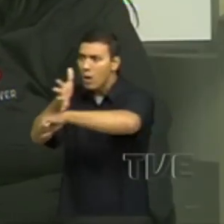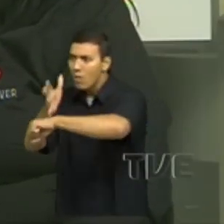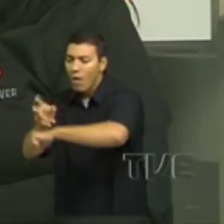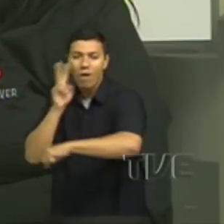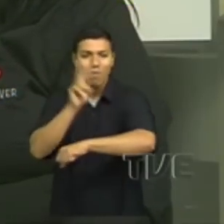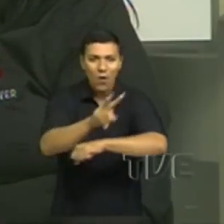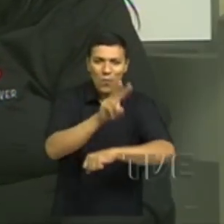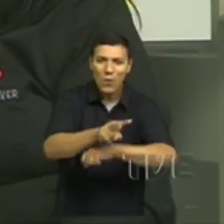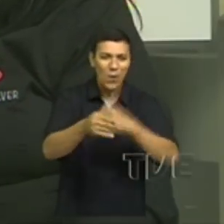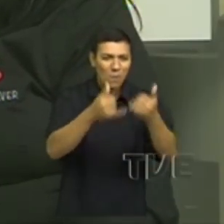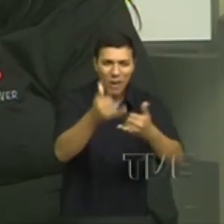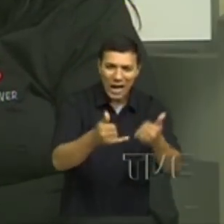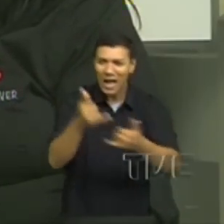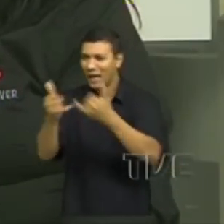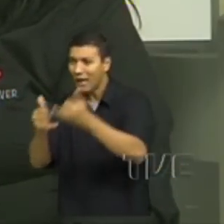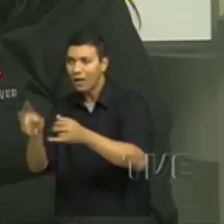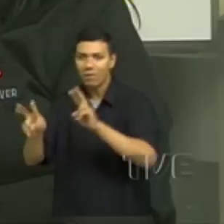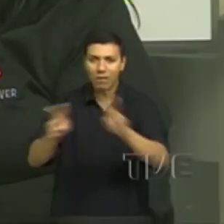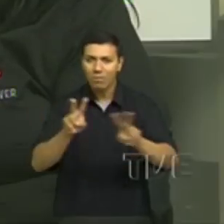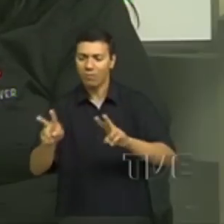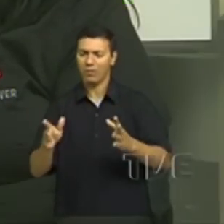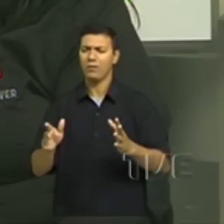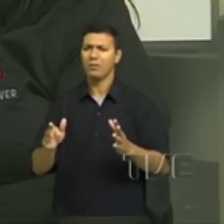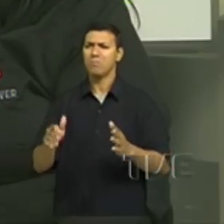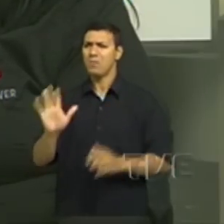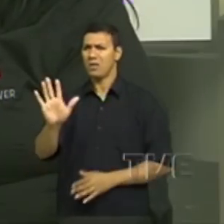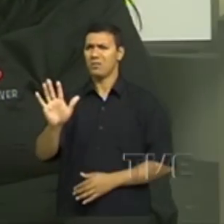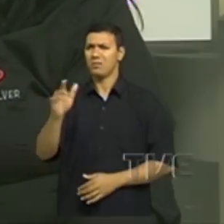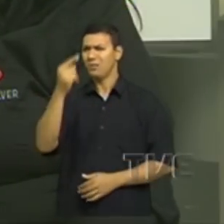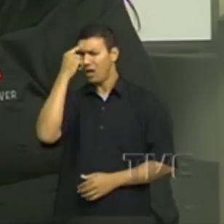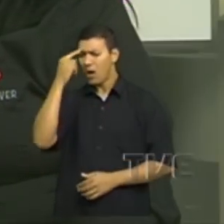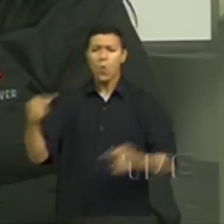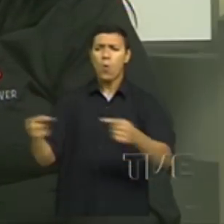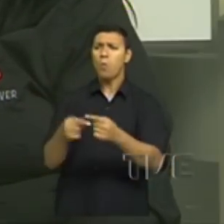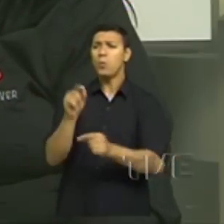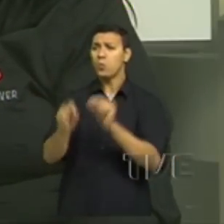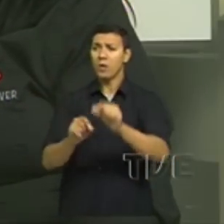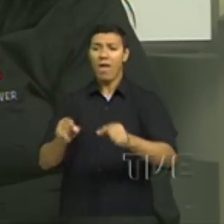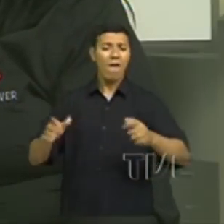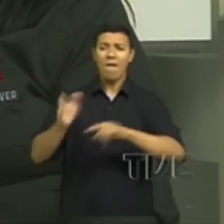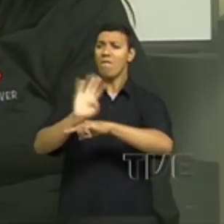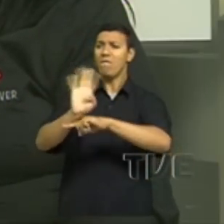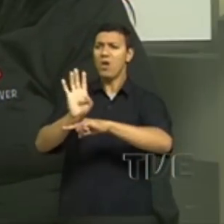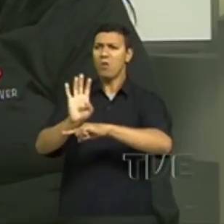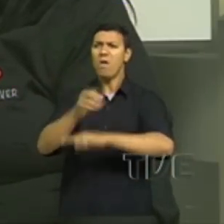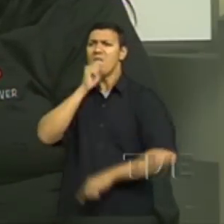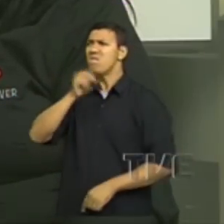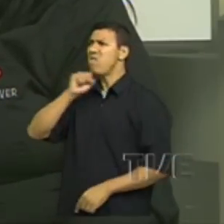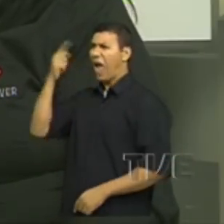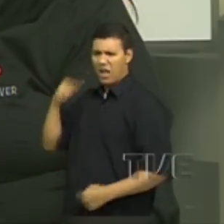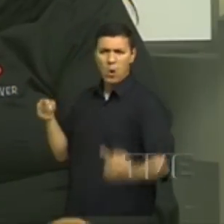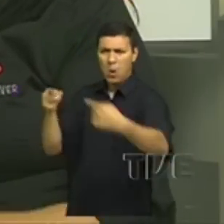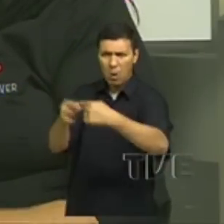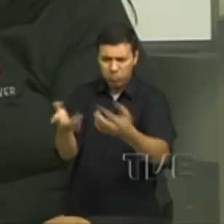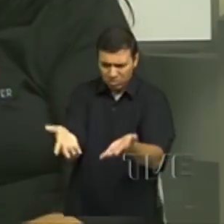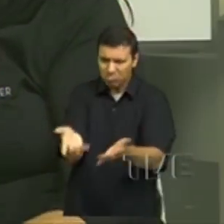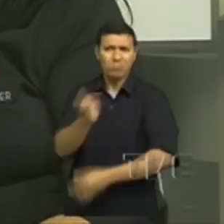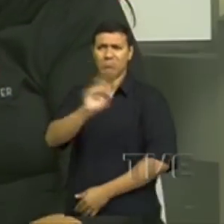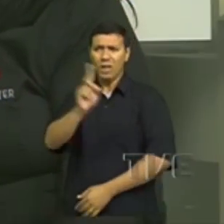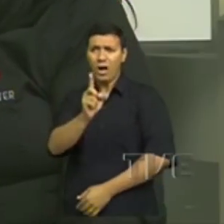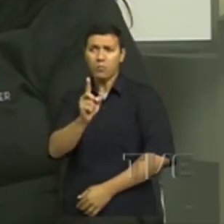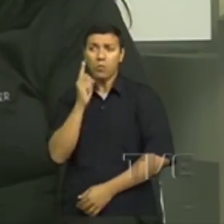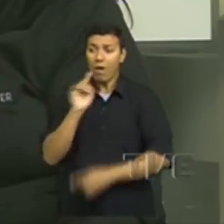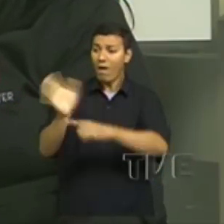programação que fosse desatualizada ou que não envolvessem essas famílias. Então, só vai